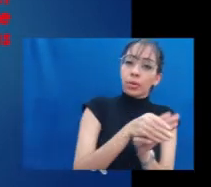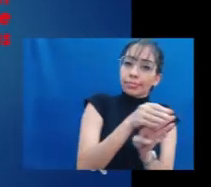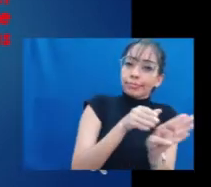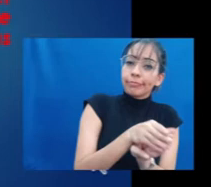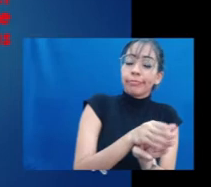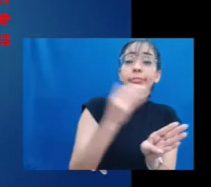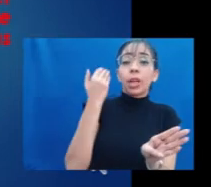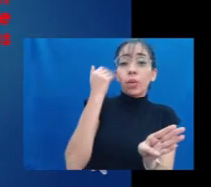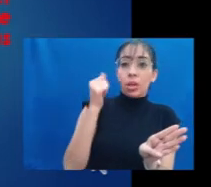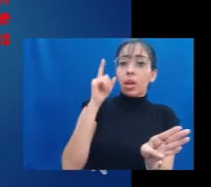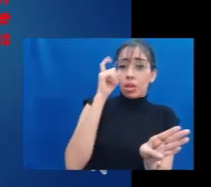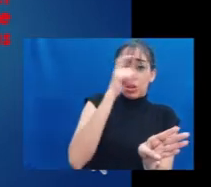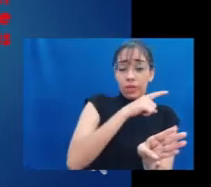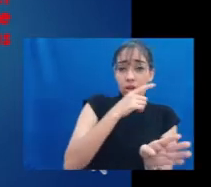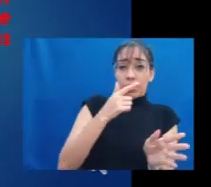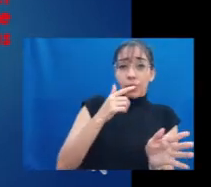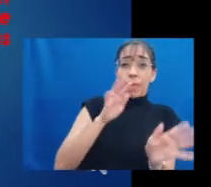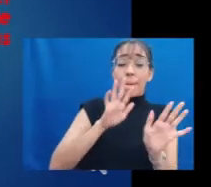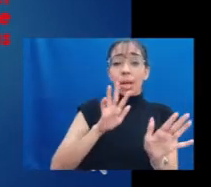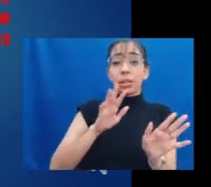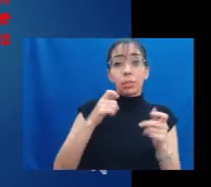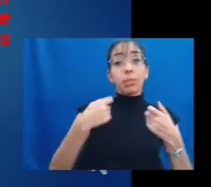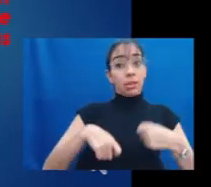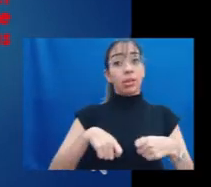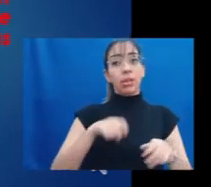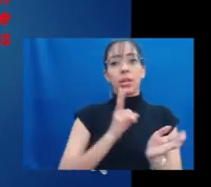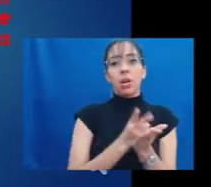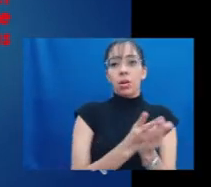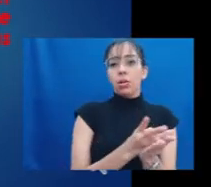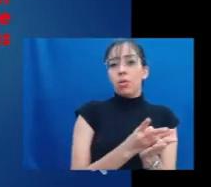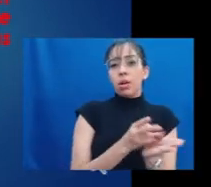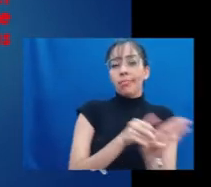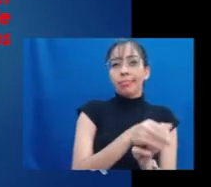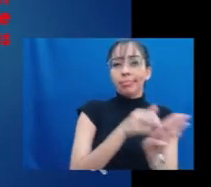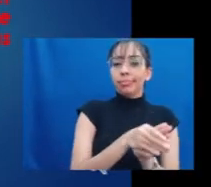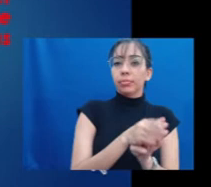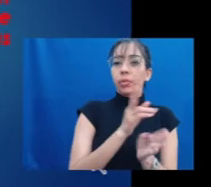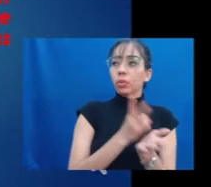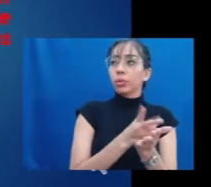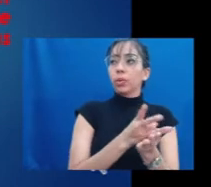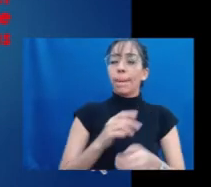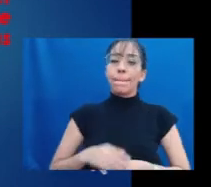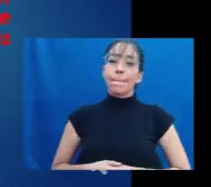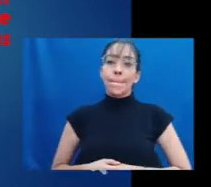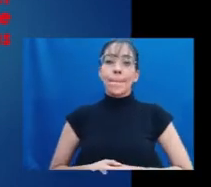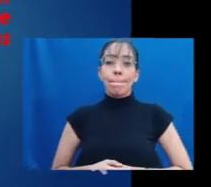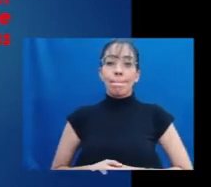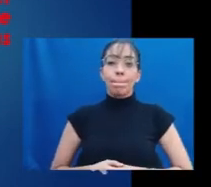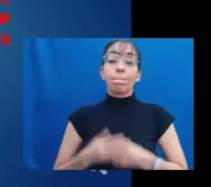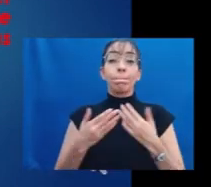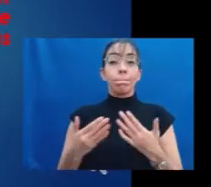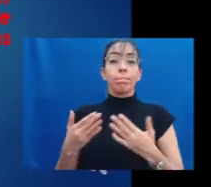capacitar realmente essas pessoas. Que a logística é mais complicada, não resta dúvida, mas que ela tem que ser feita, isso a gente também, né, não